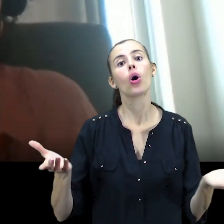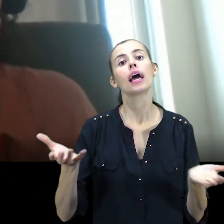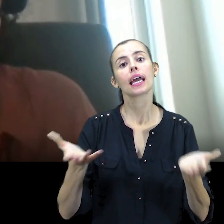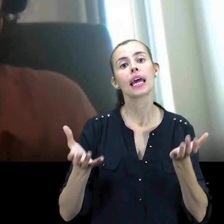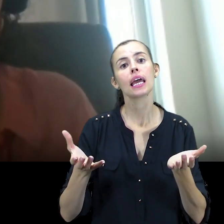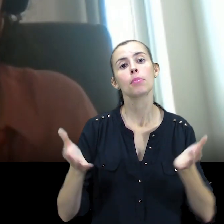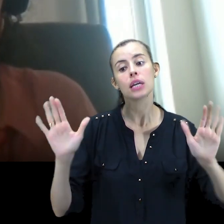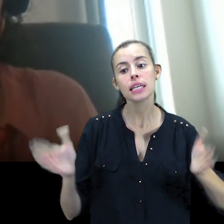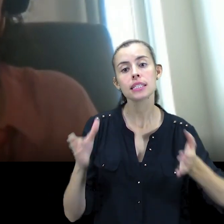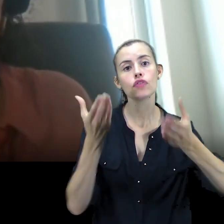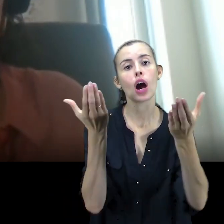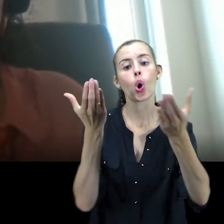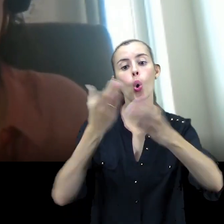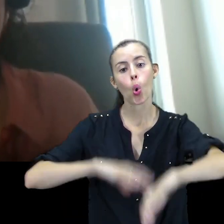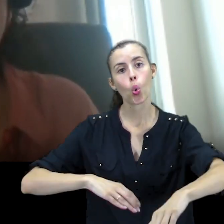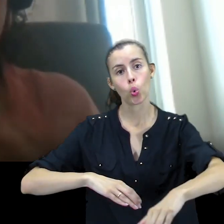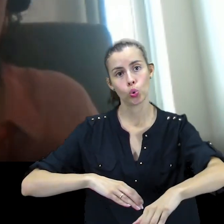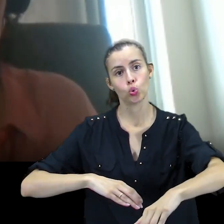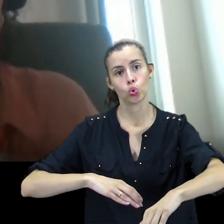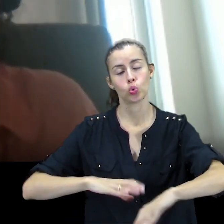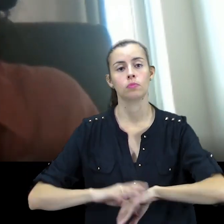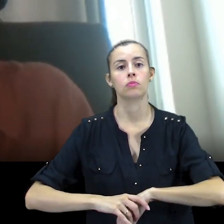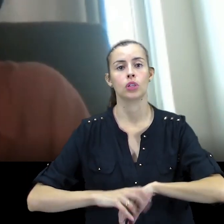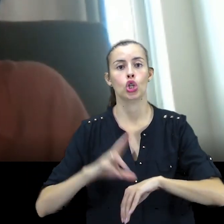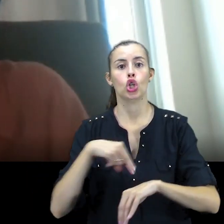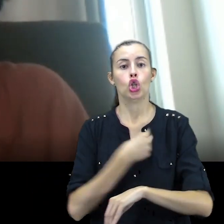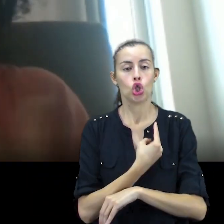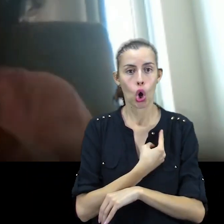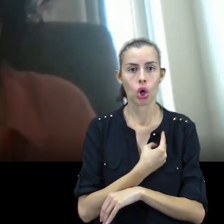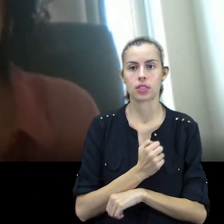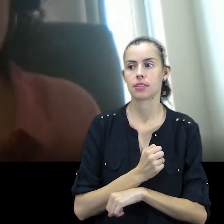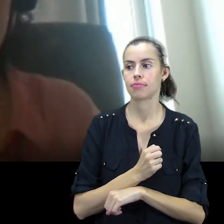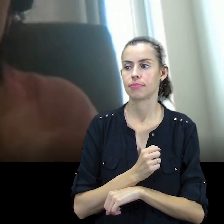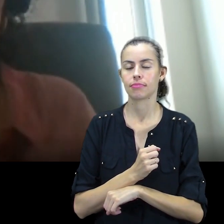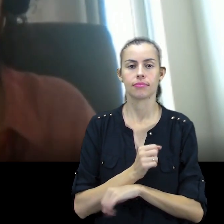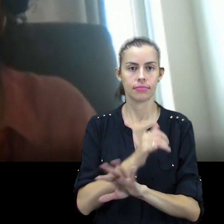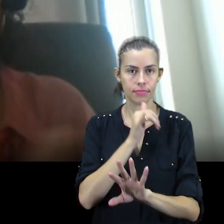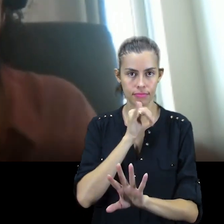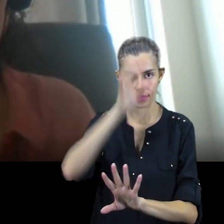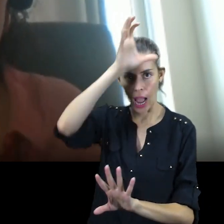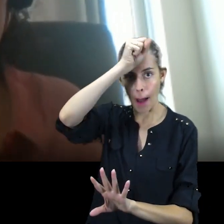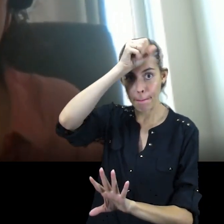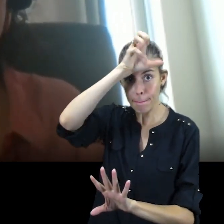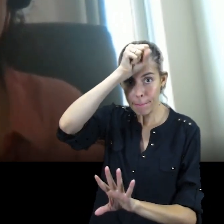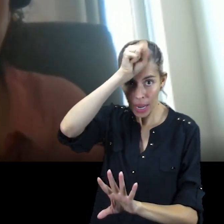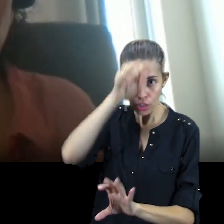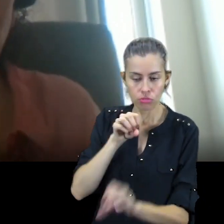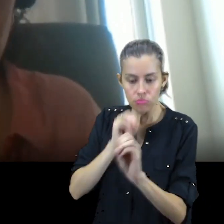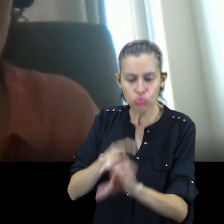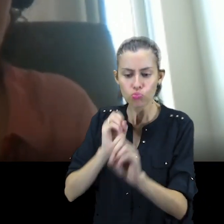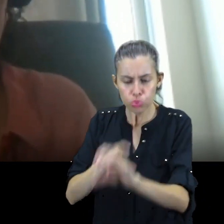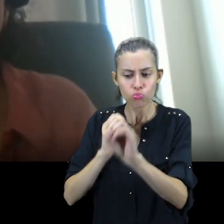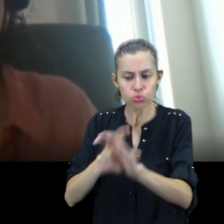ensinar, né? Nós somos formados para ensinar. Nos cursos de licenciatura, enfim, é um curso inteiro de formação